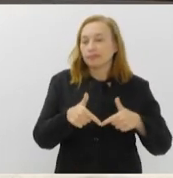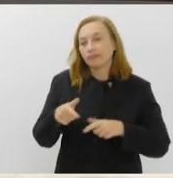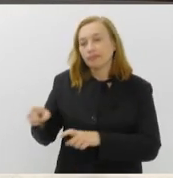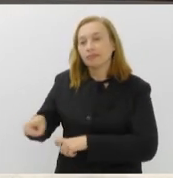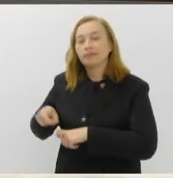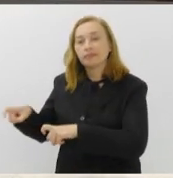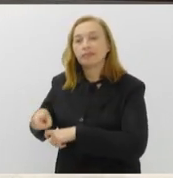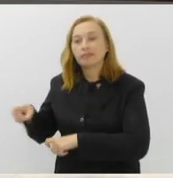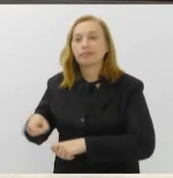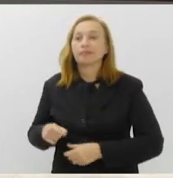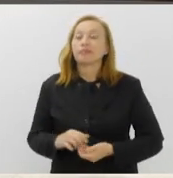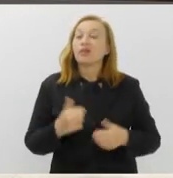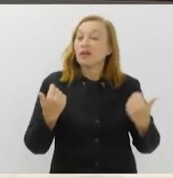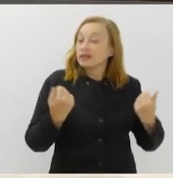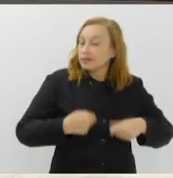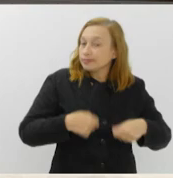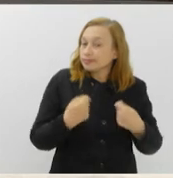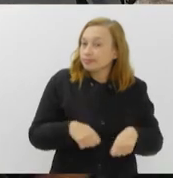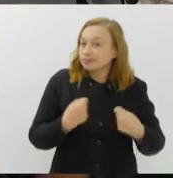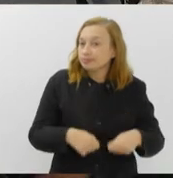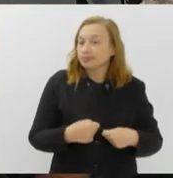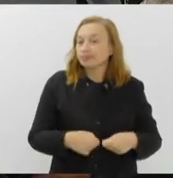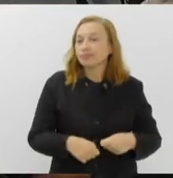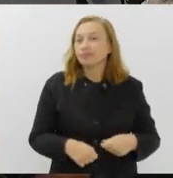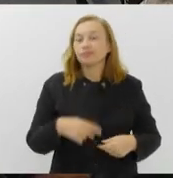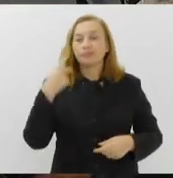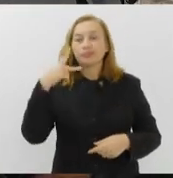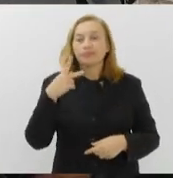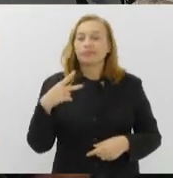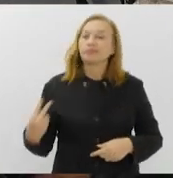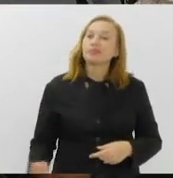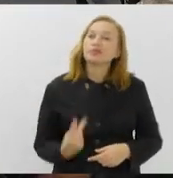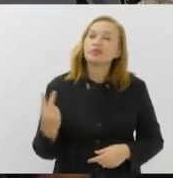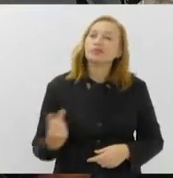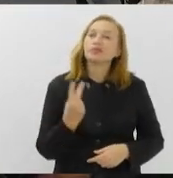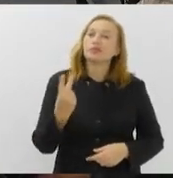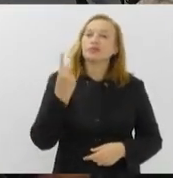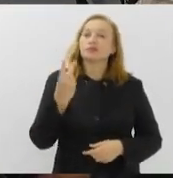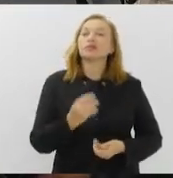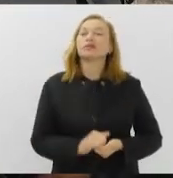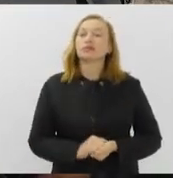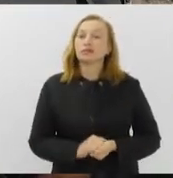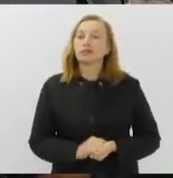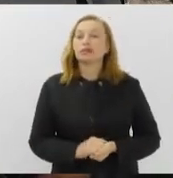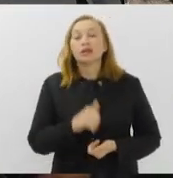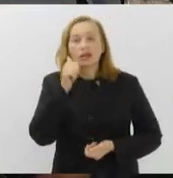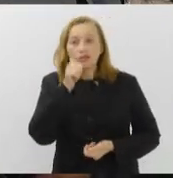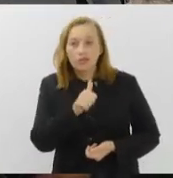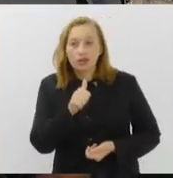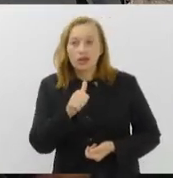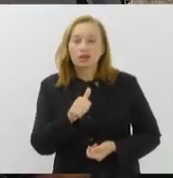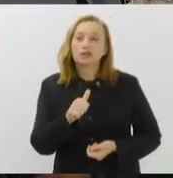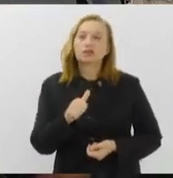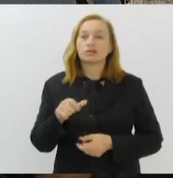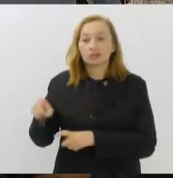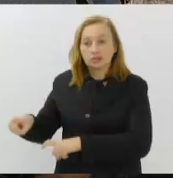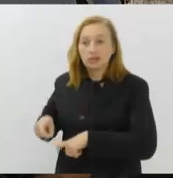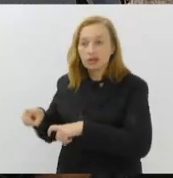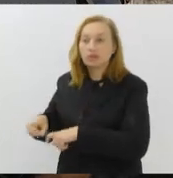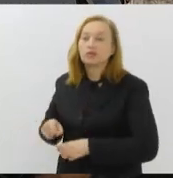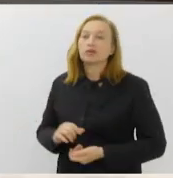nossa necessidade da política de valorização também das mulheres camponesas, né? Temos